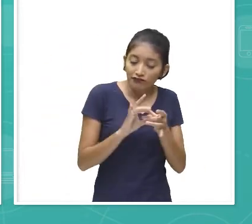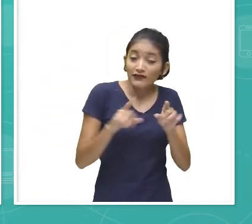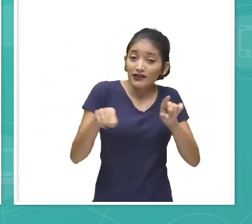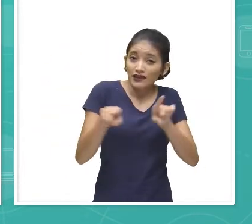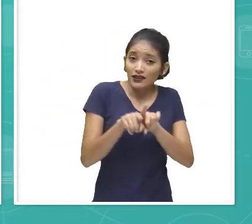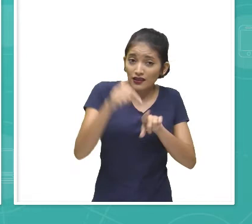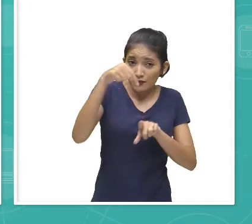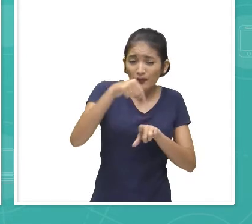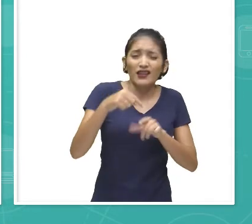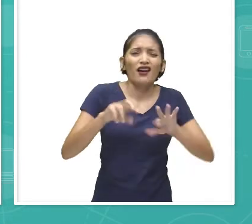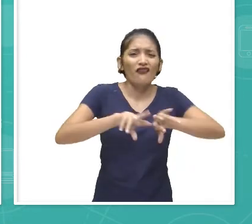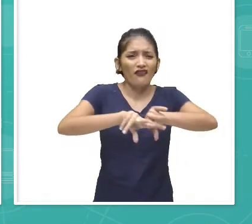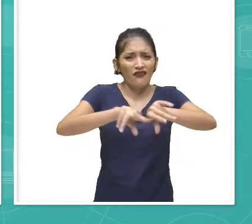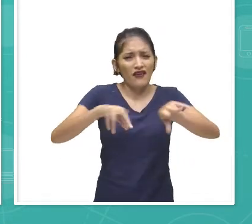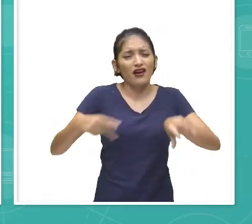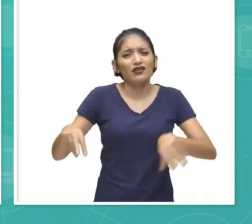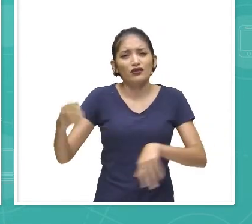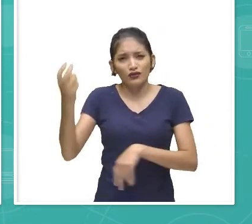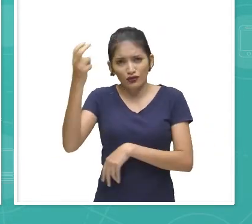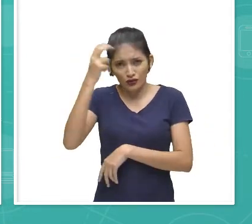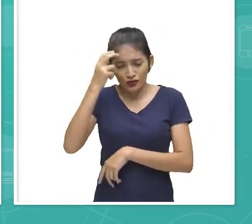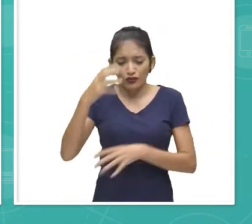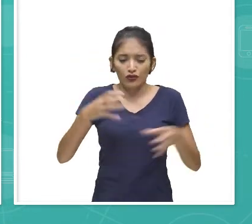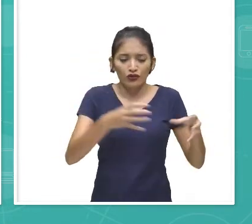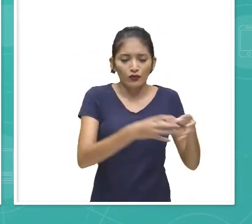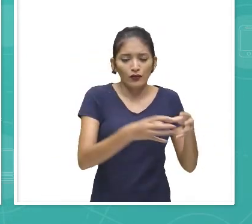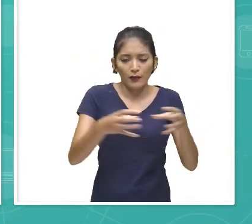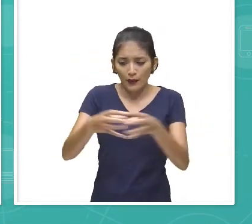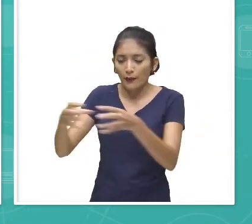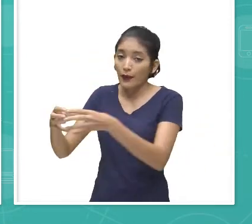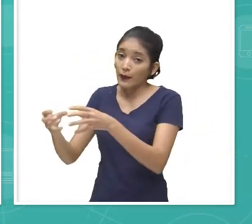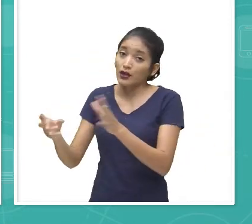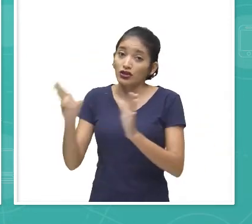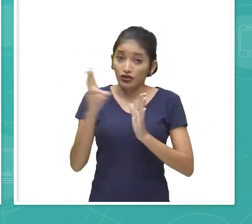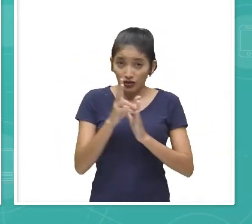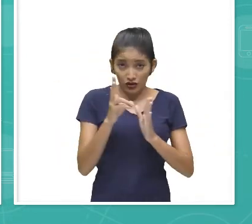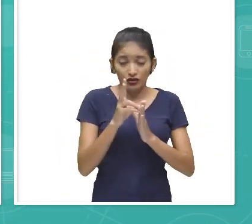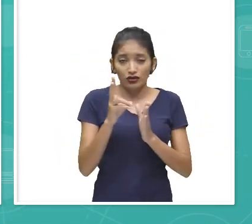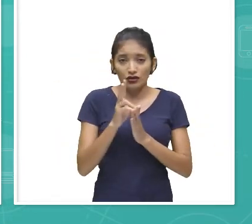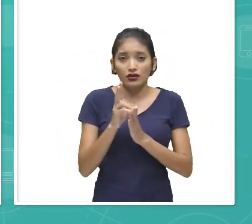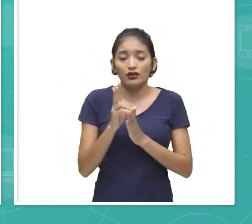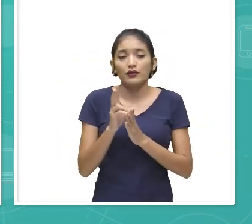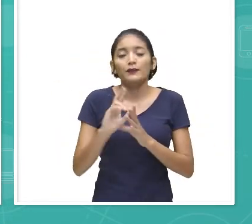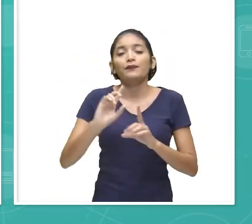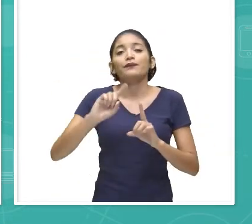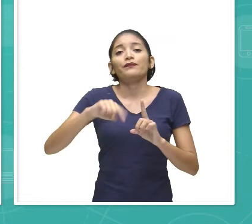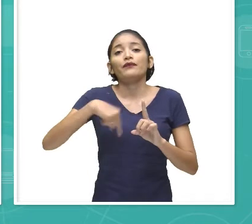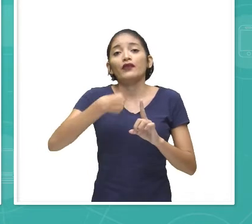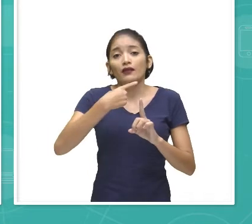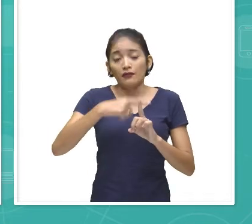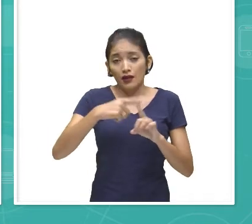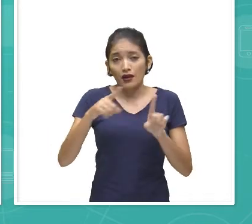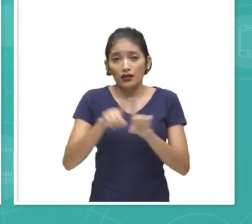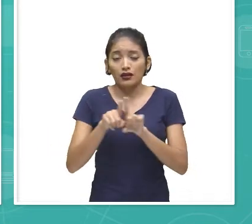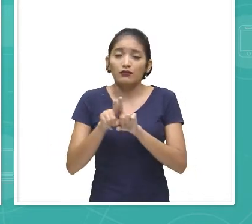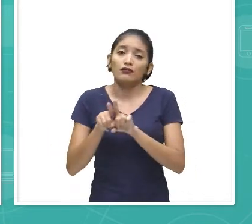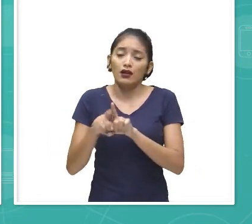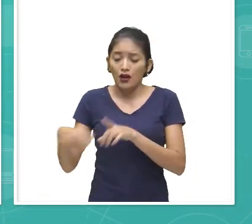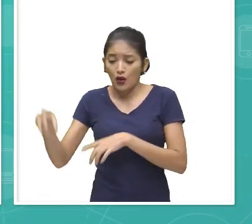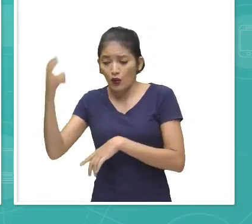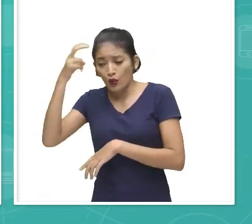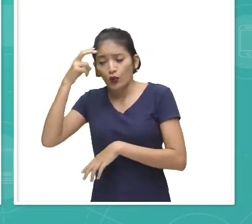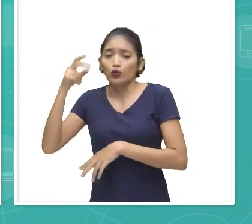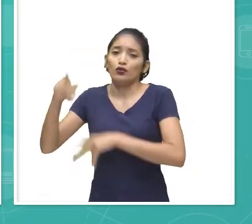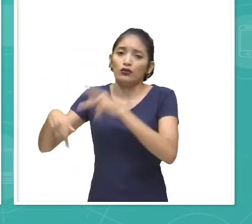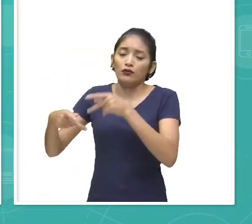cultura, as diversas culturas dos grupos indígenas, mais, né, a cultura dos povos